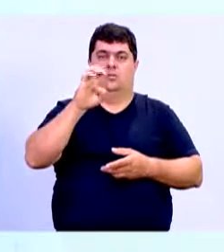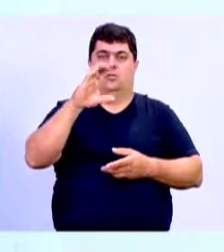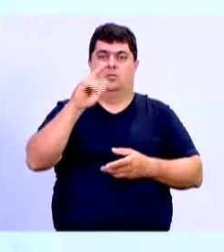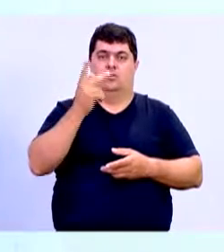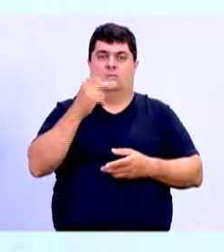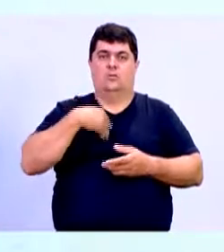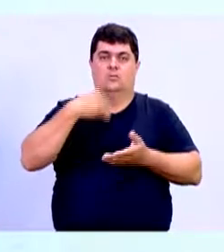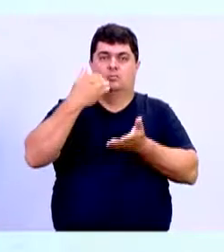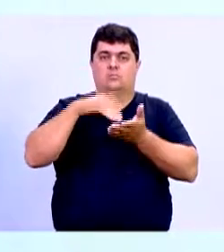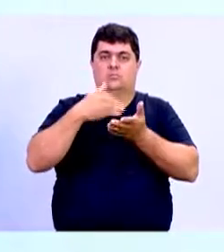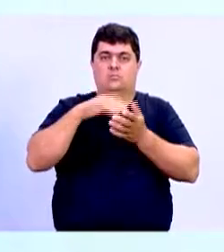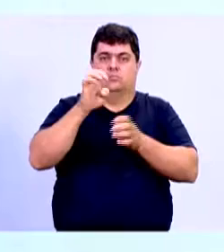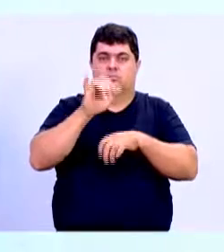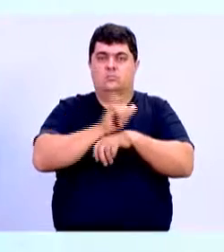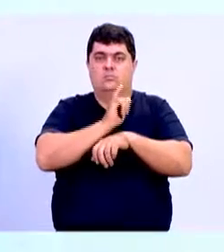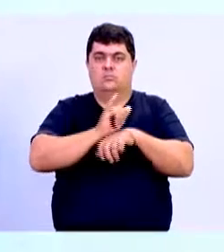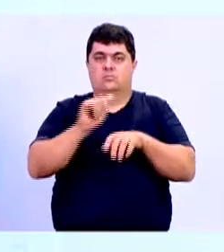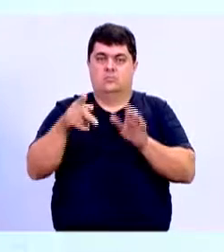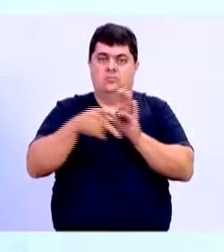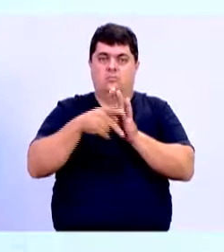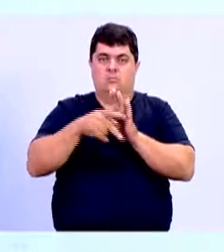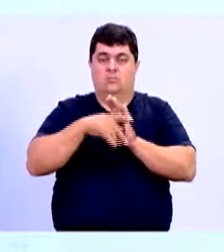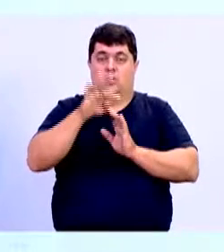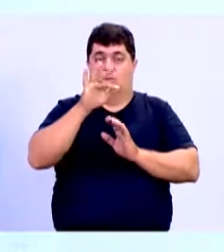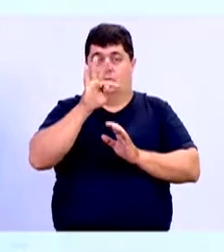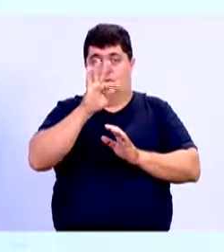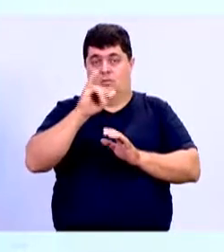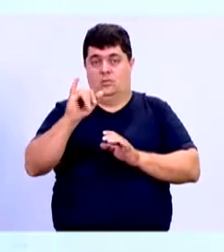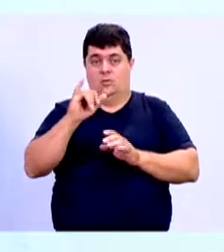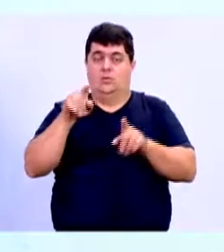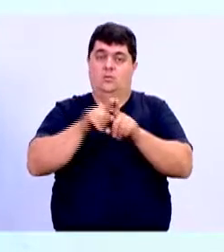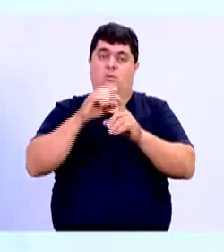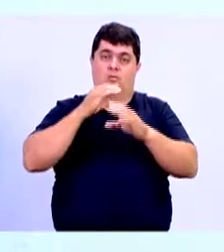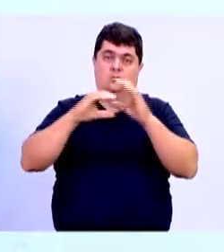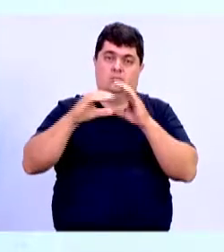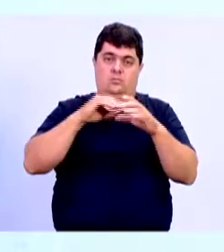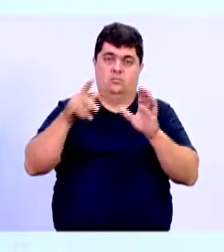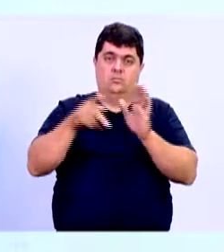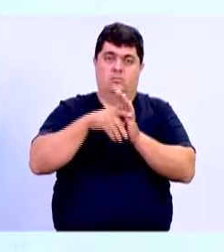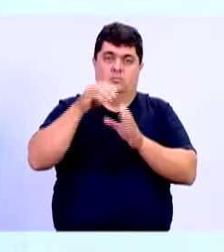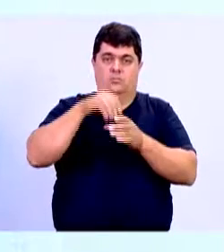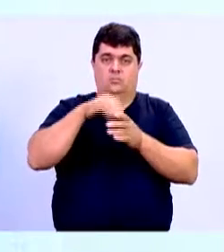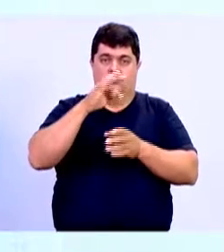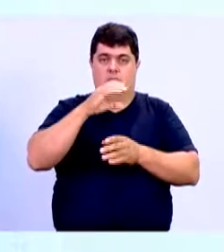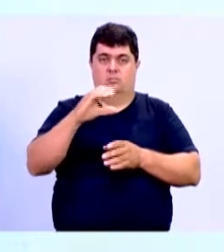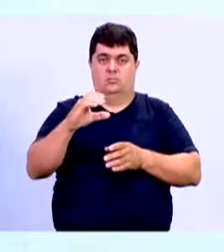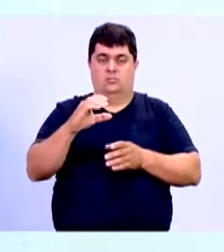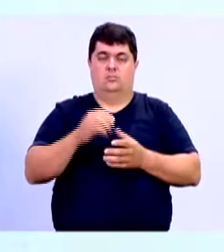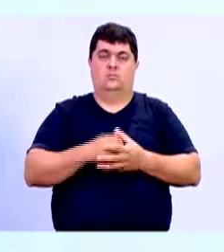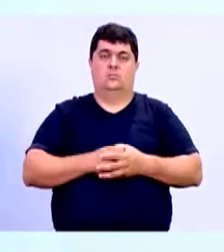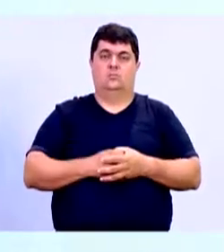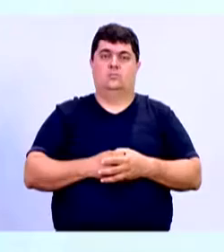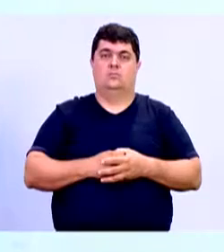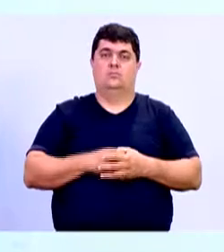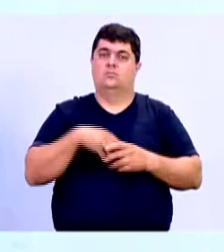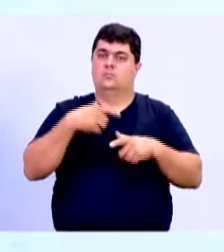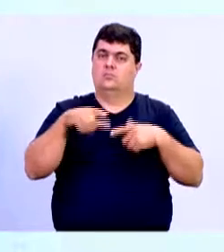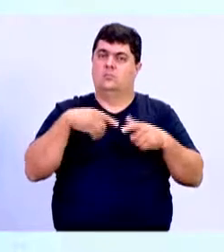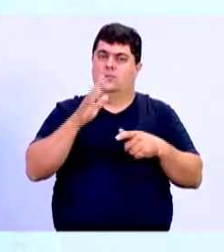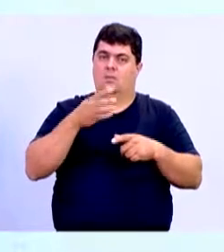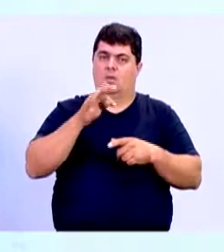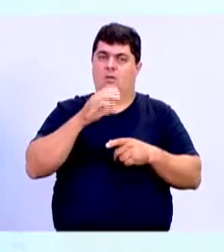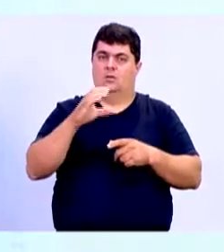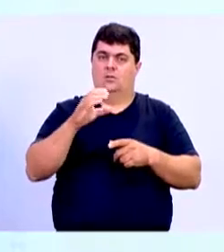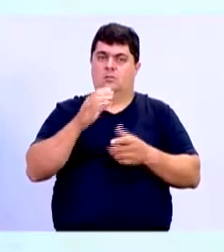secretário estratégico da Tecnologia da Informação e Comunicação do Tribunal de Contas. Trabalho lá no Tribunal de Contas